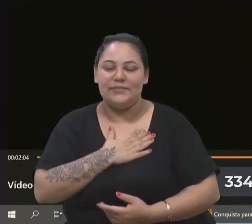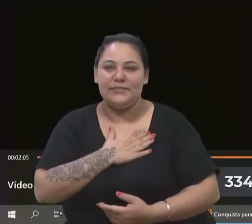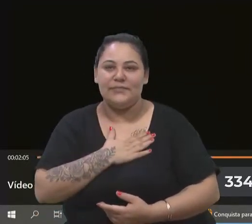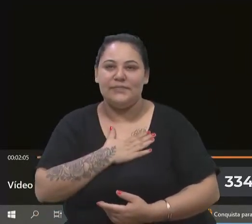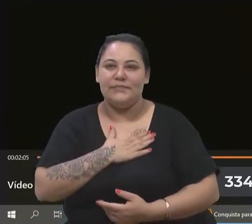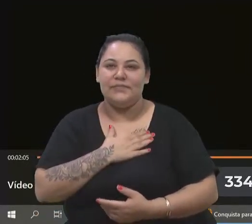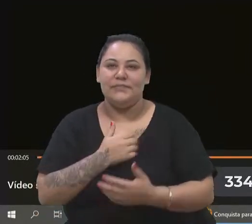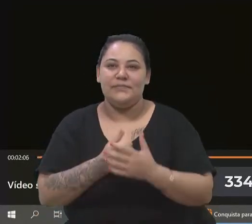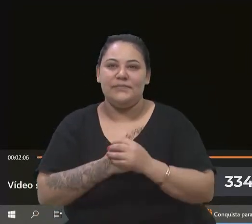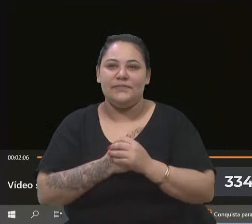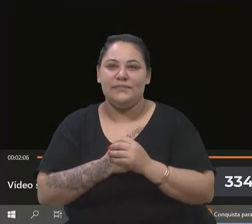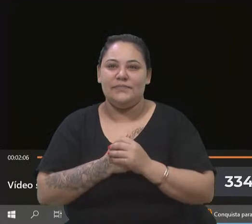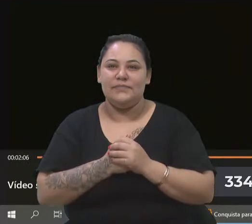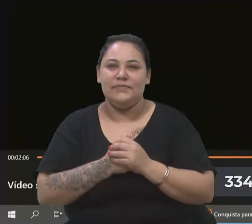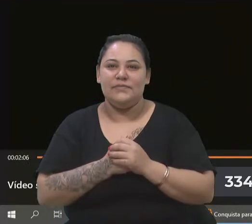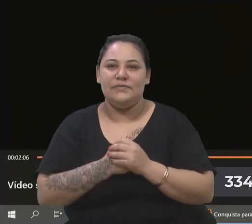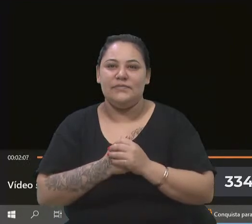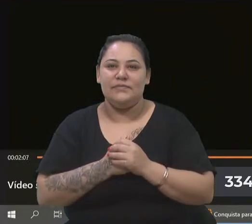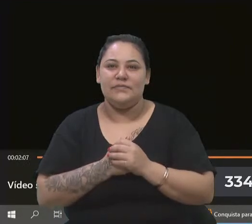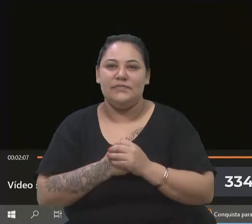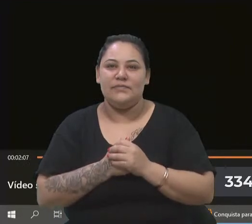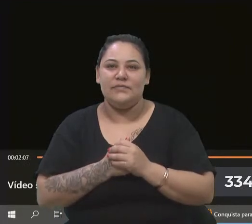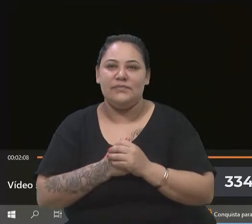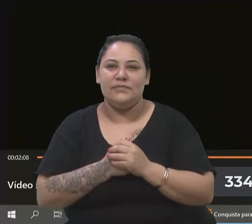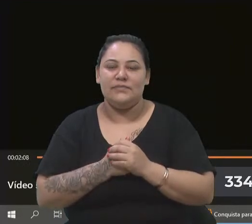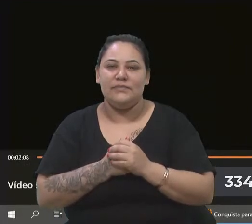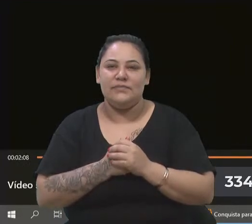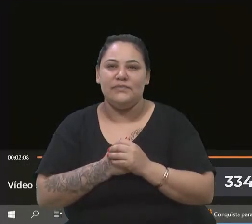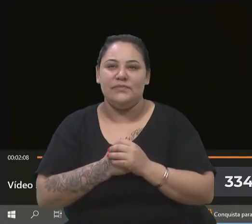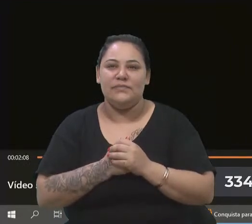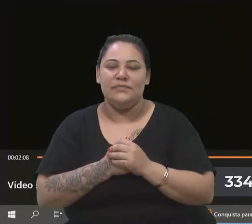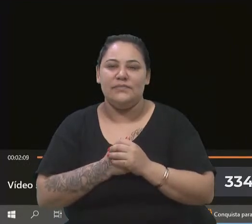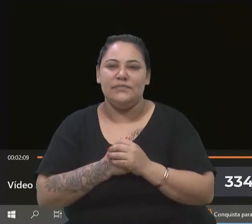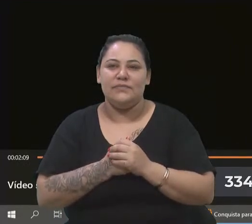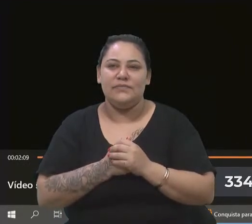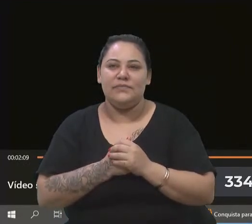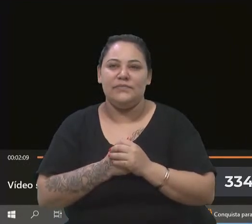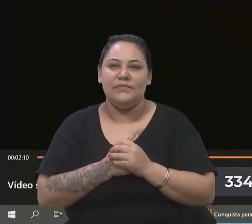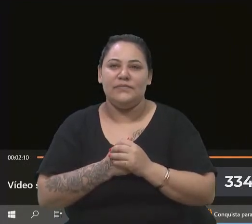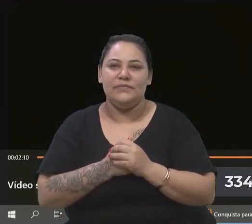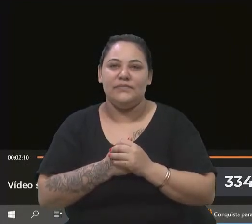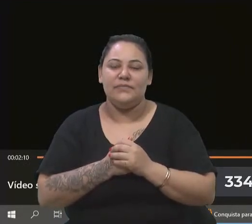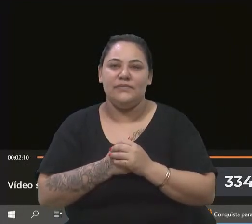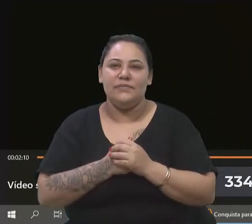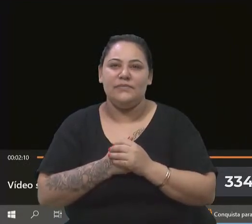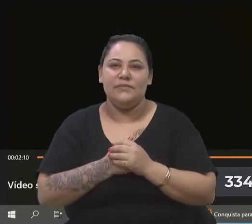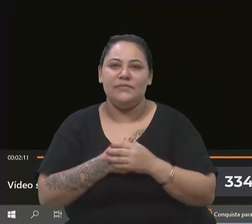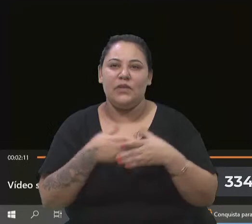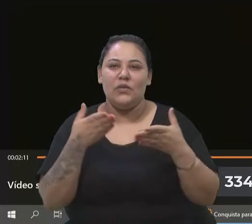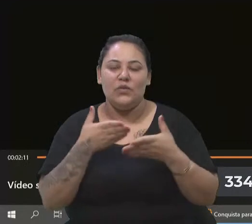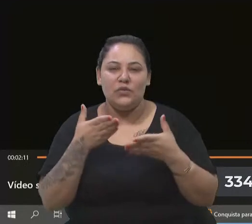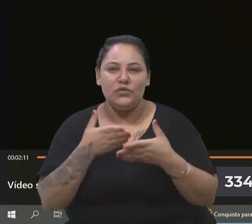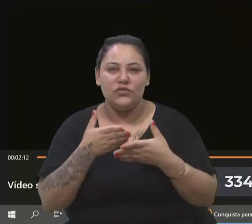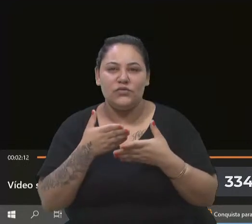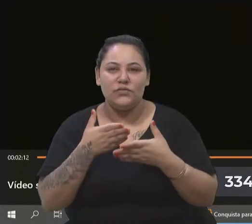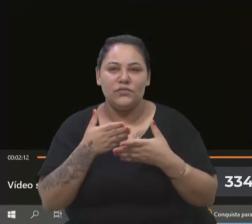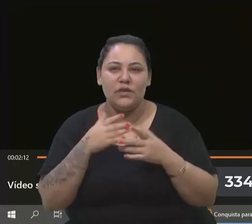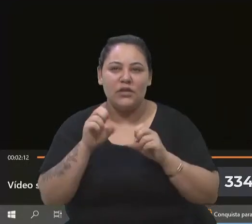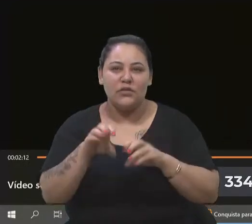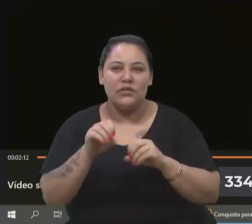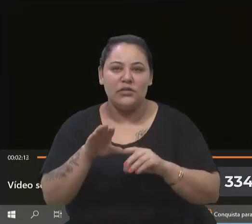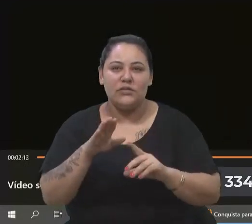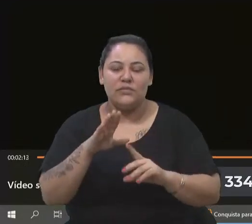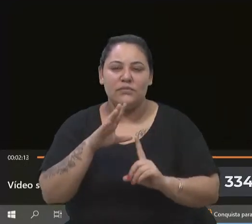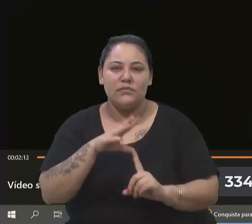aqui na Escola Vitório Weber de 92 a 2000. Então hoje eu sou uma pessoa de sucesso. A educação, que para mim é um dos